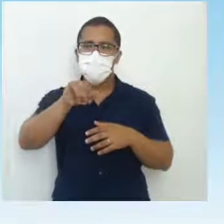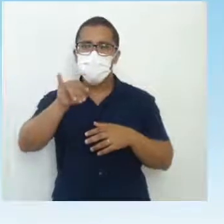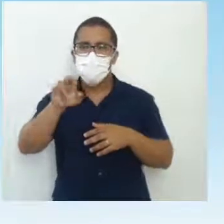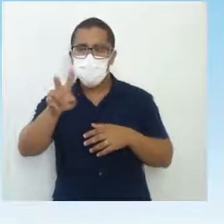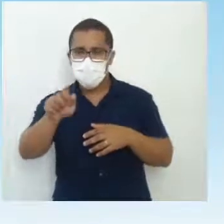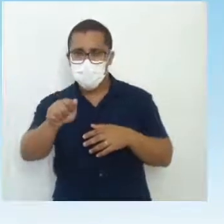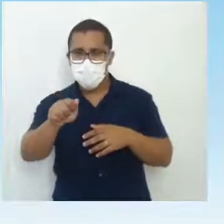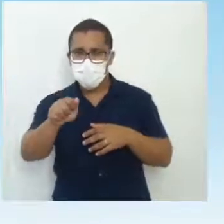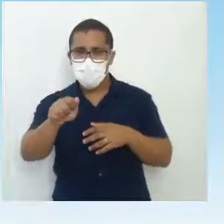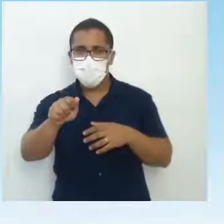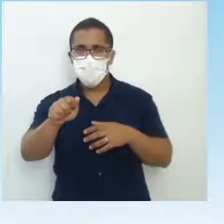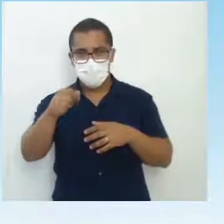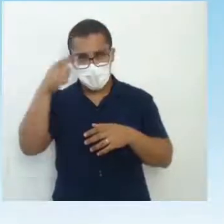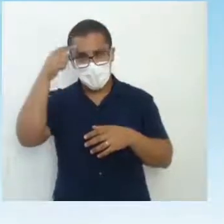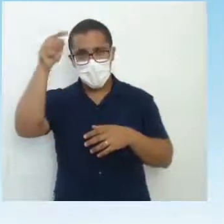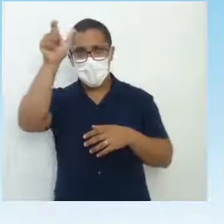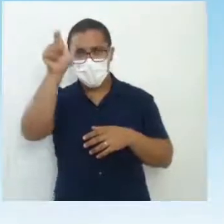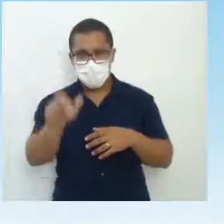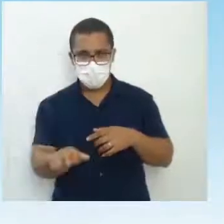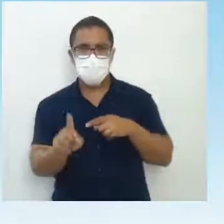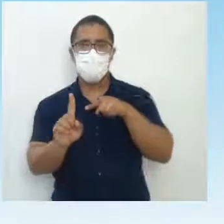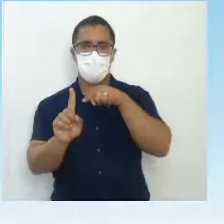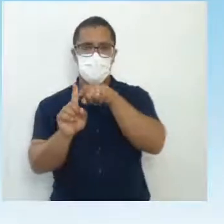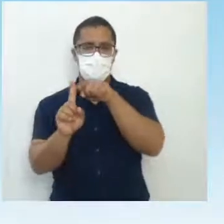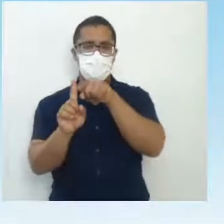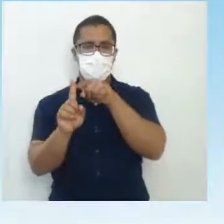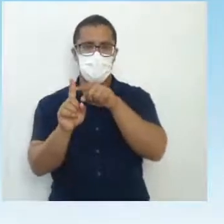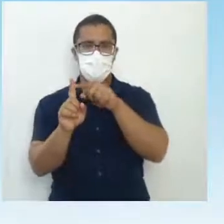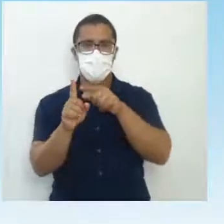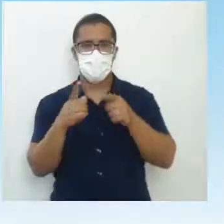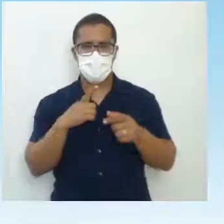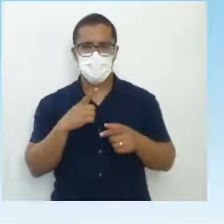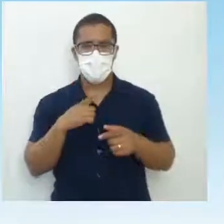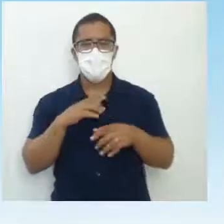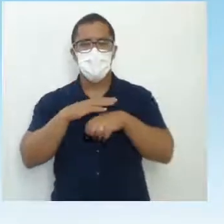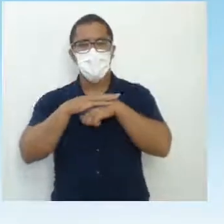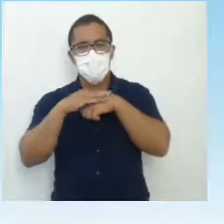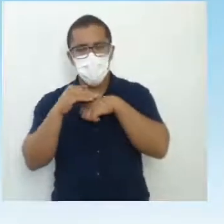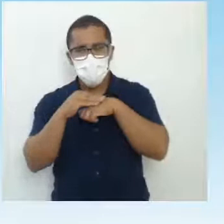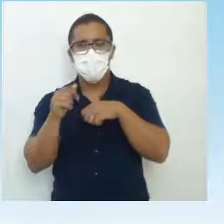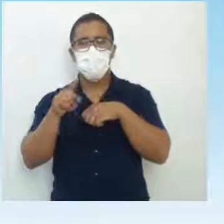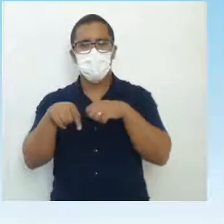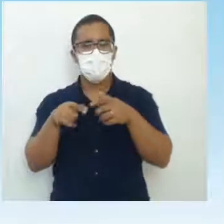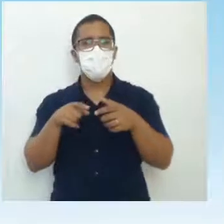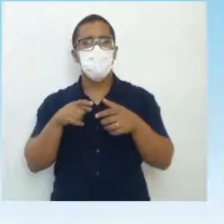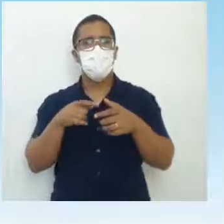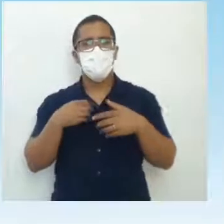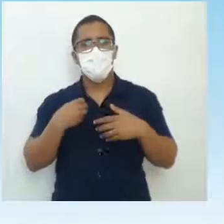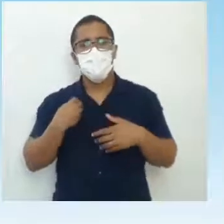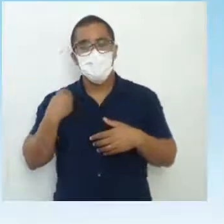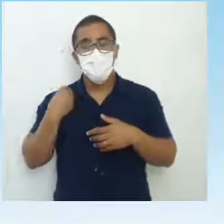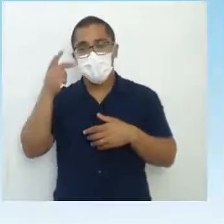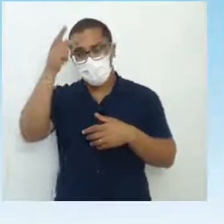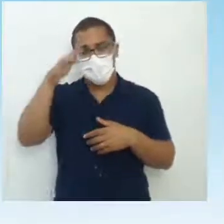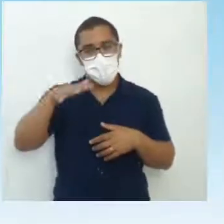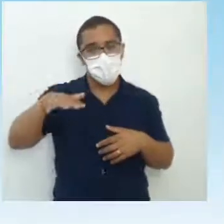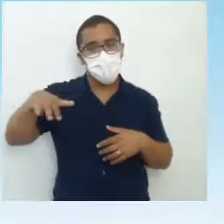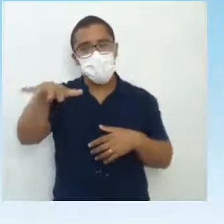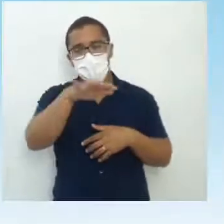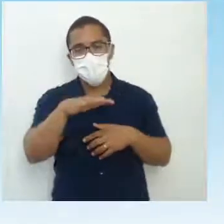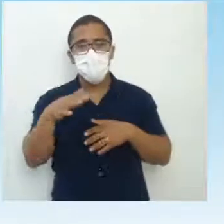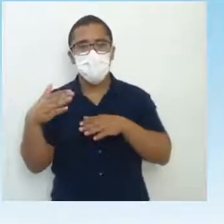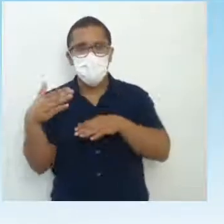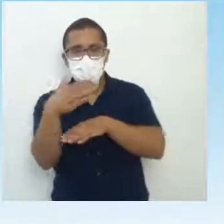essa palavra amiga espiritualista, esse conforto à alma, à vida das pessoas que a